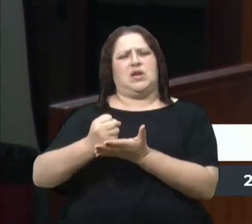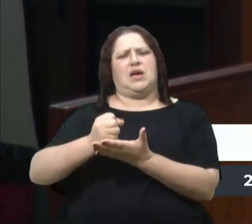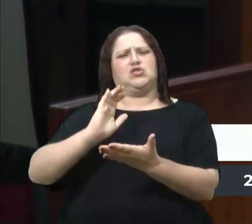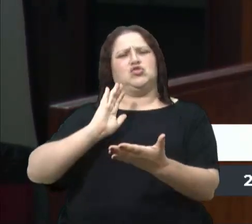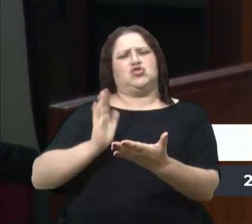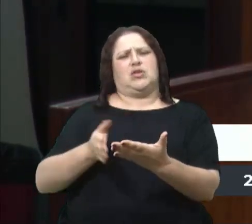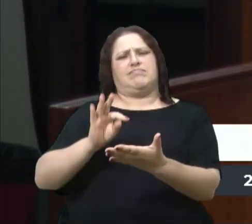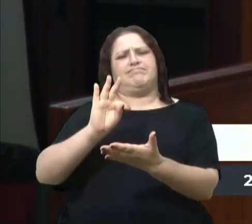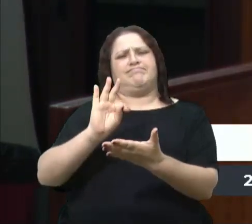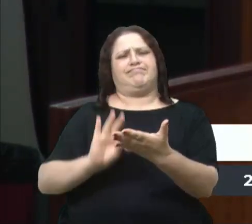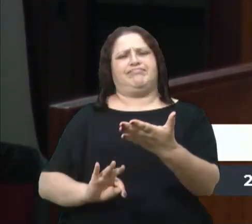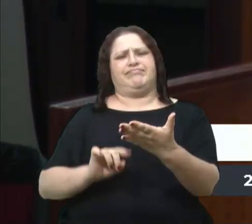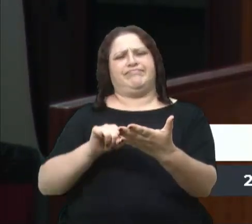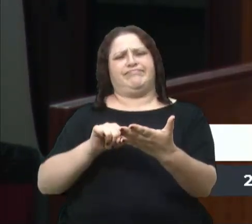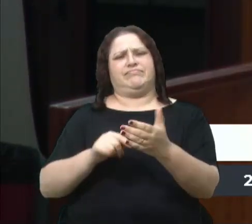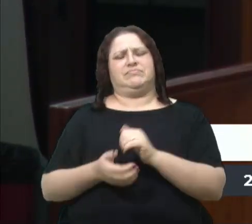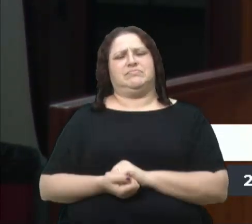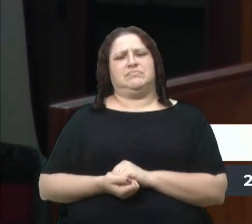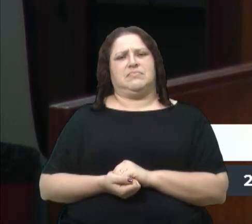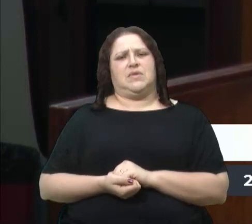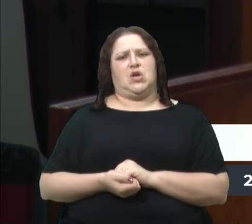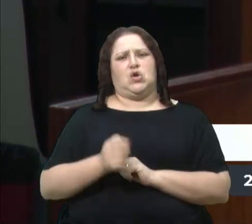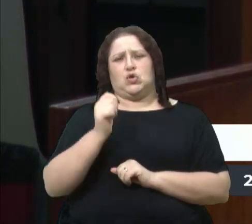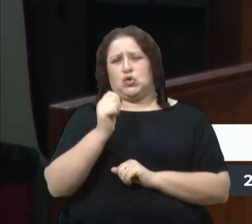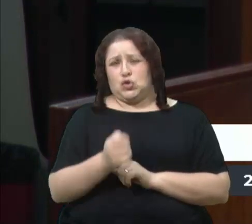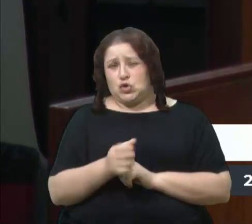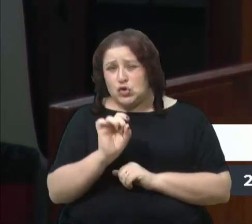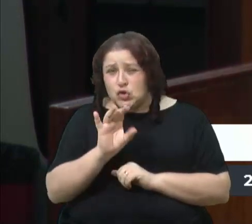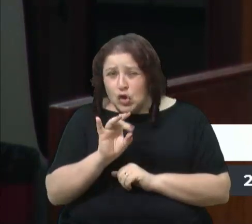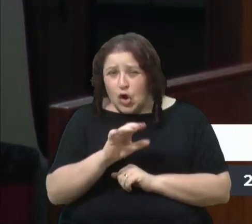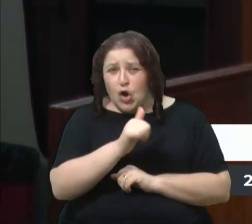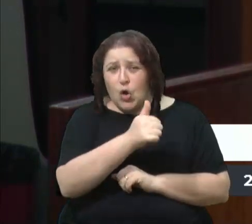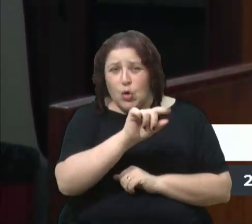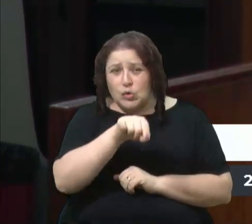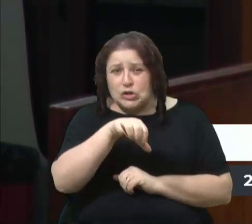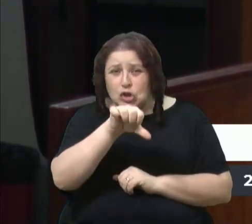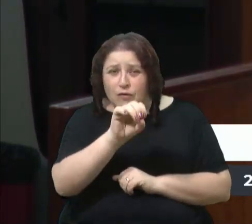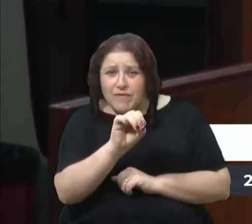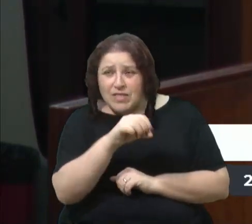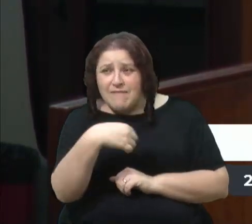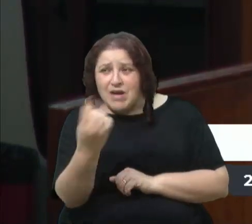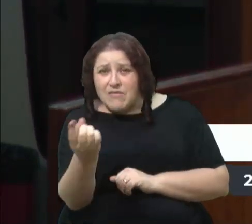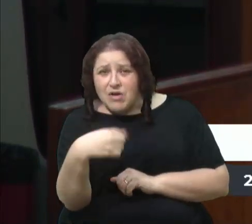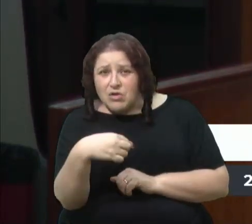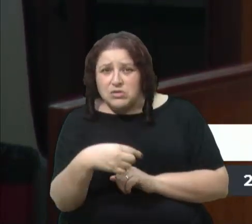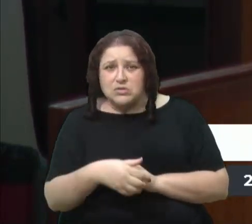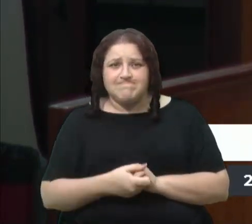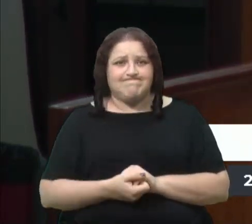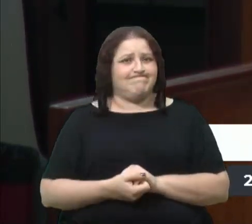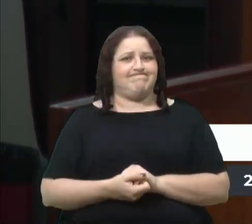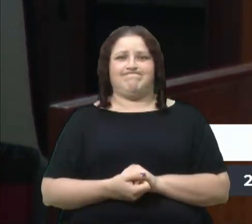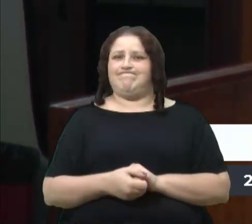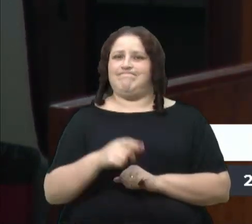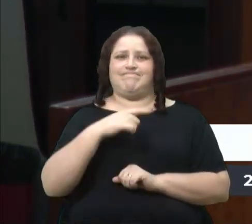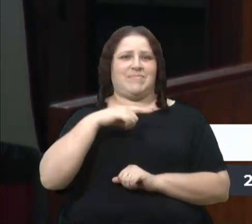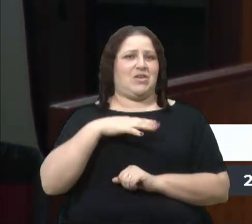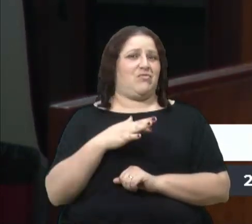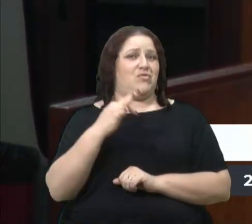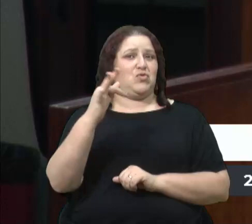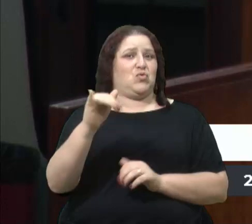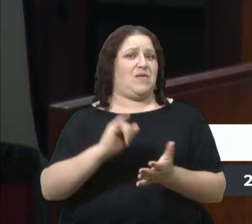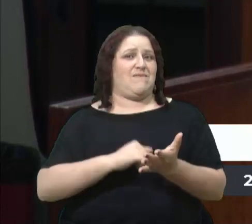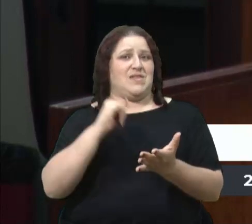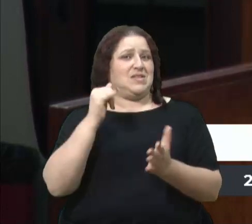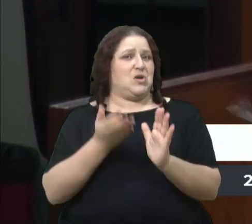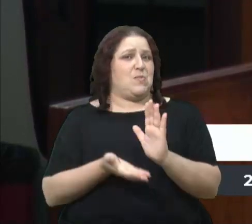ser só 11,90 ida e volta. Vai ser mais ainda. Em seguida já cedo. Então vai ter mais essa questão.